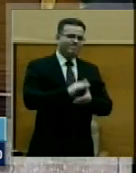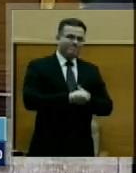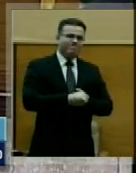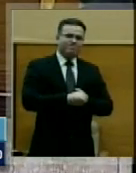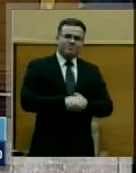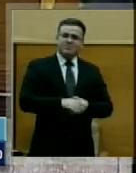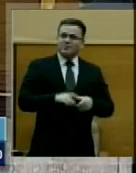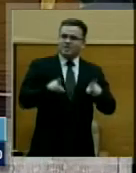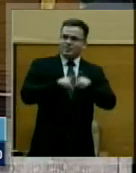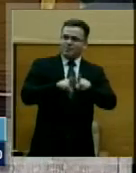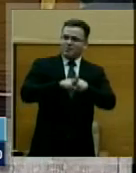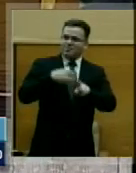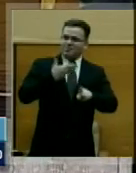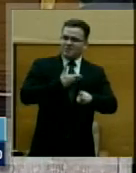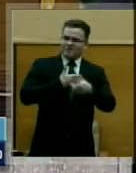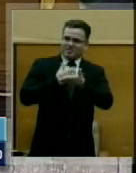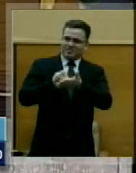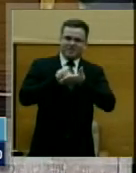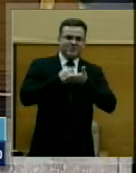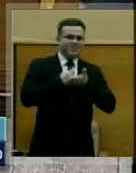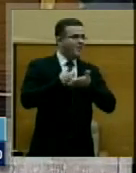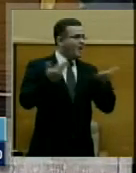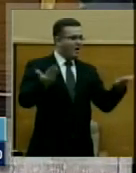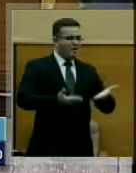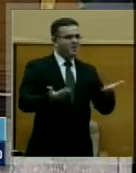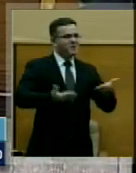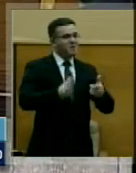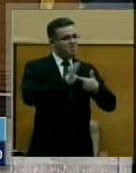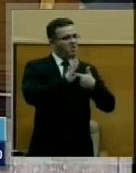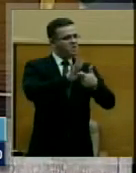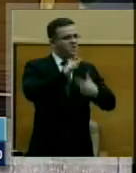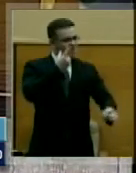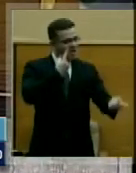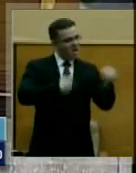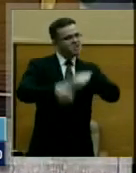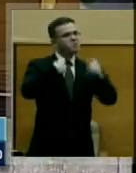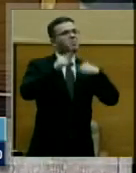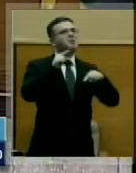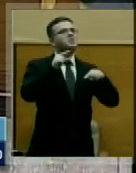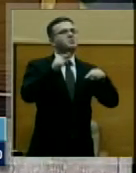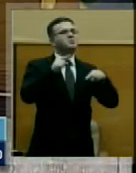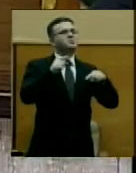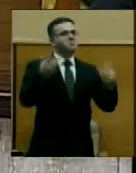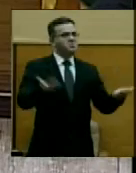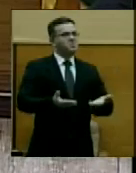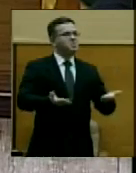possibilitou que eu estivesse aqui nesse momento mostrando essa superação dessa dificuldade.